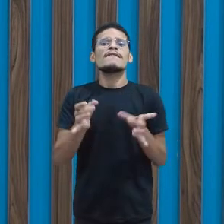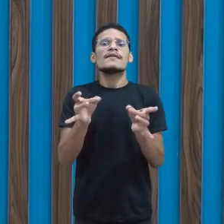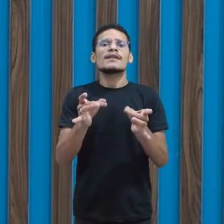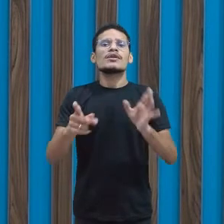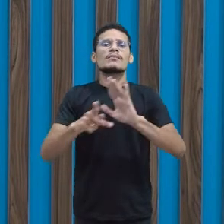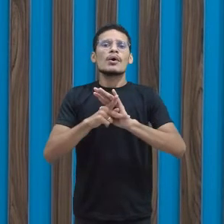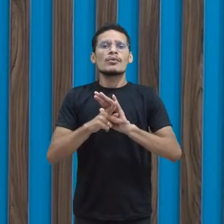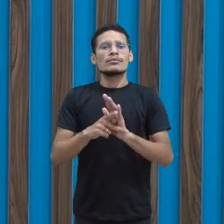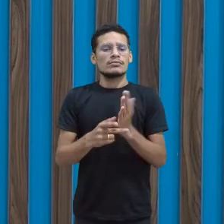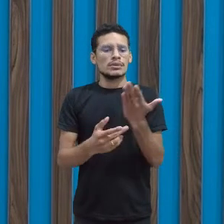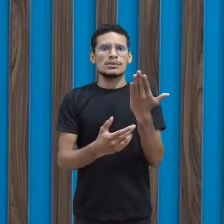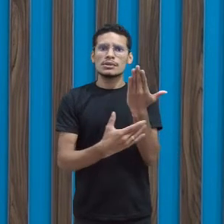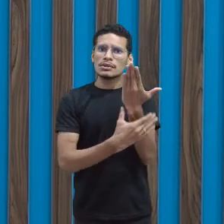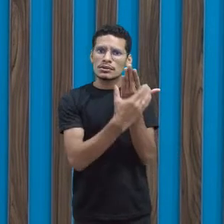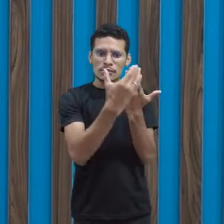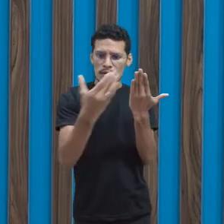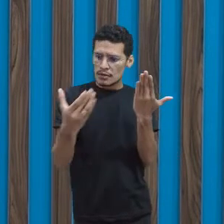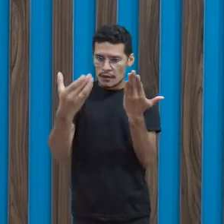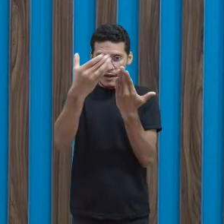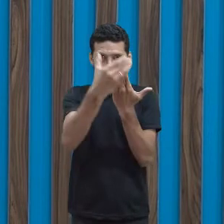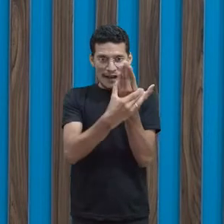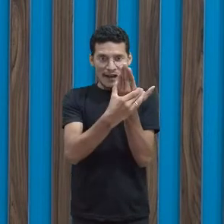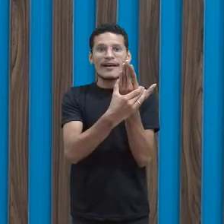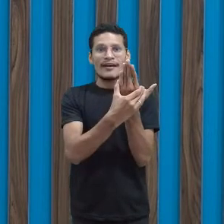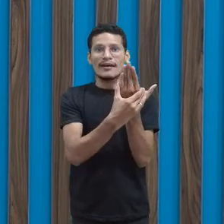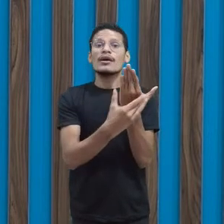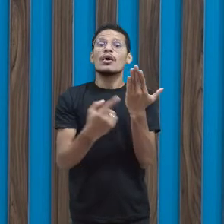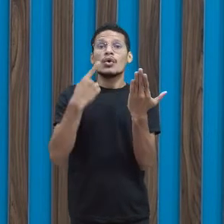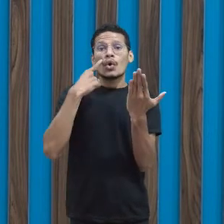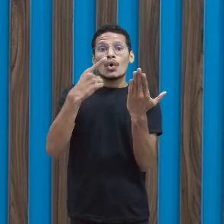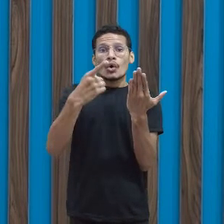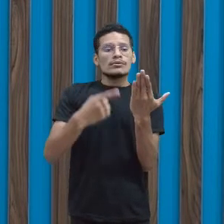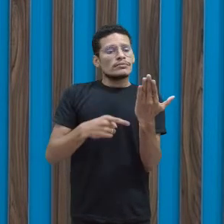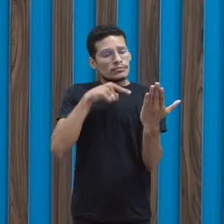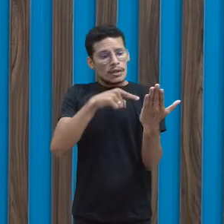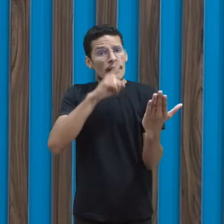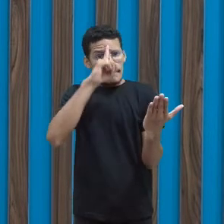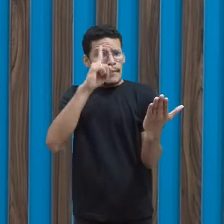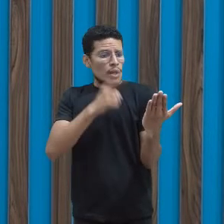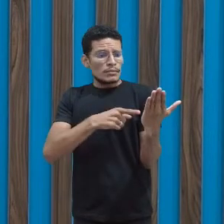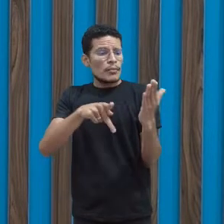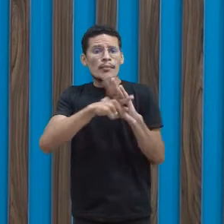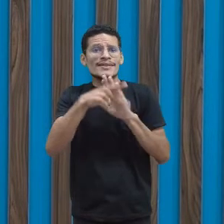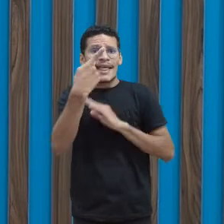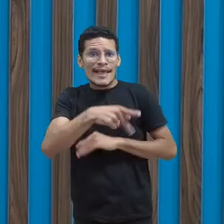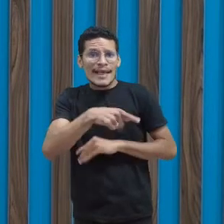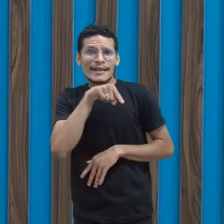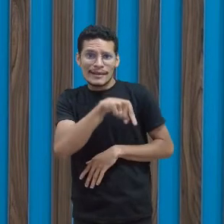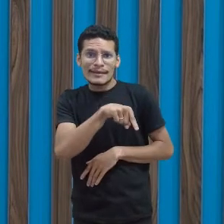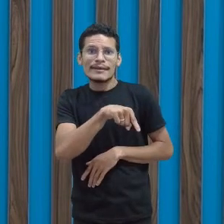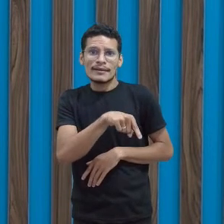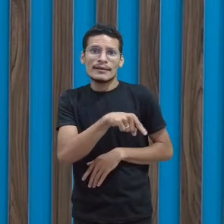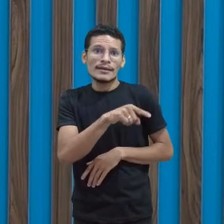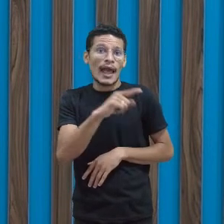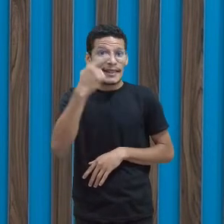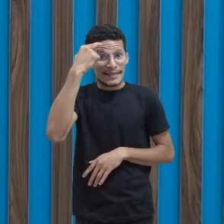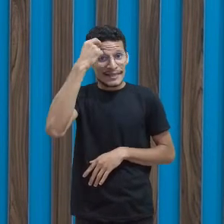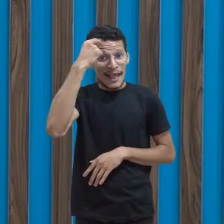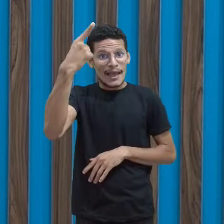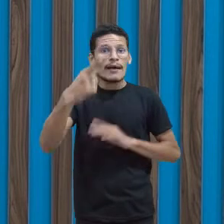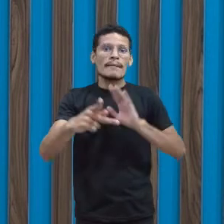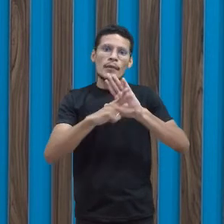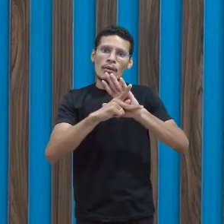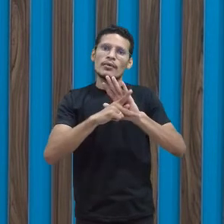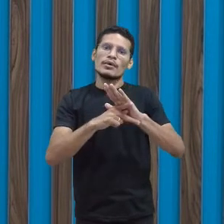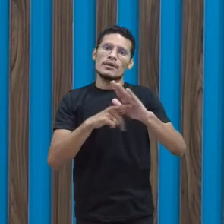celular, né? Então ele está ali, ele é o patrão dele mesmo, né, por essa lógica, né, do